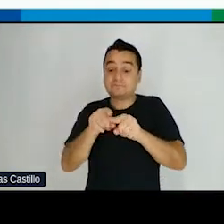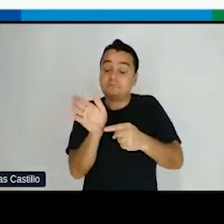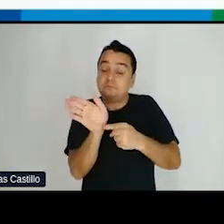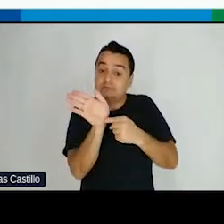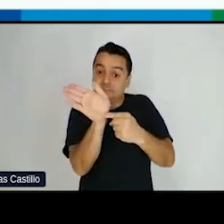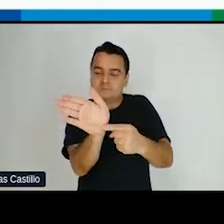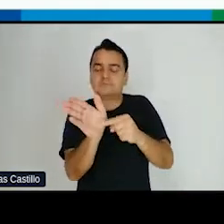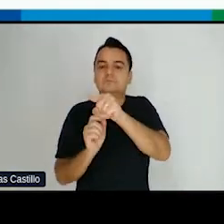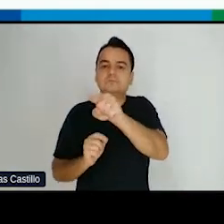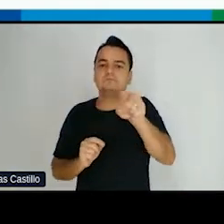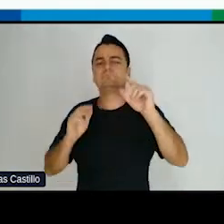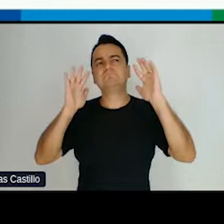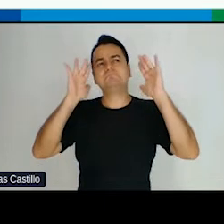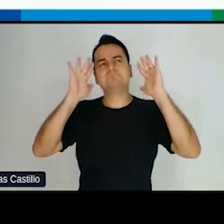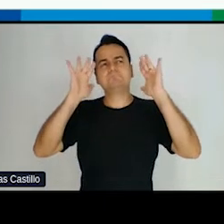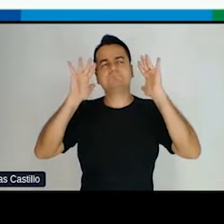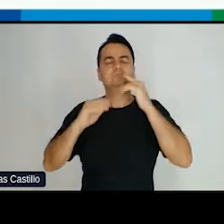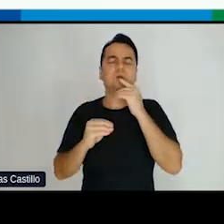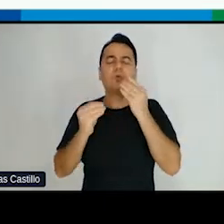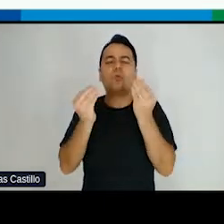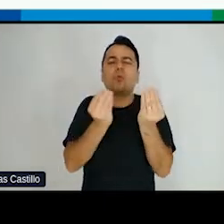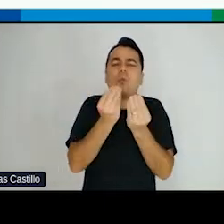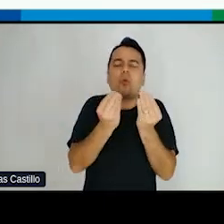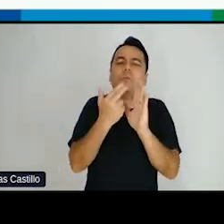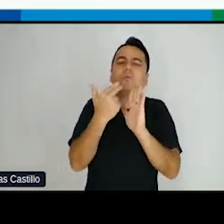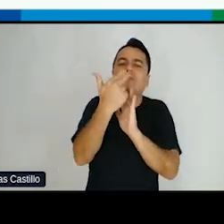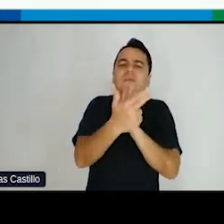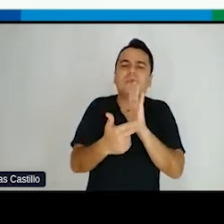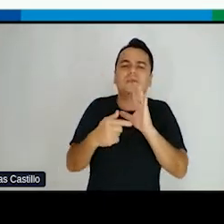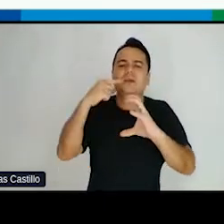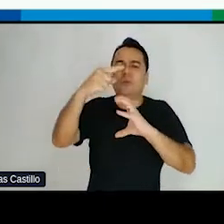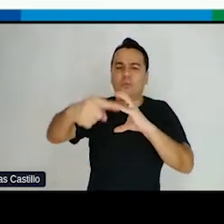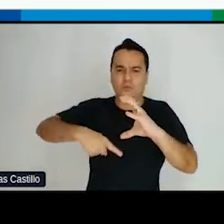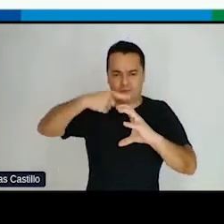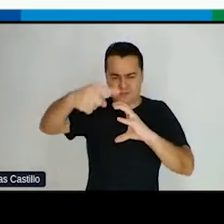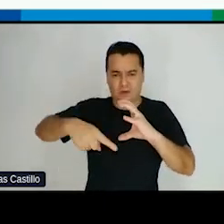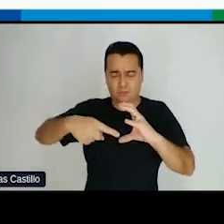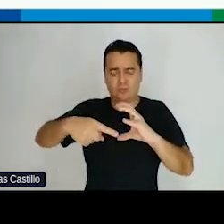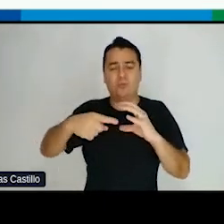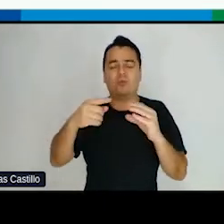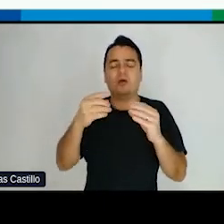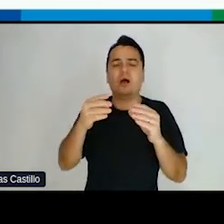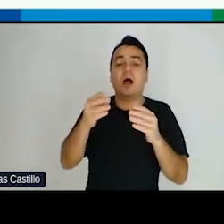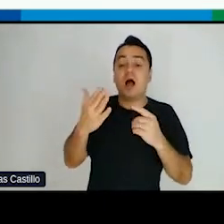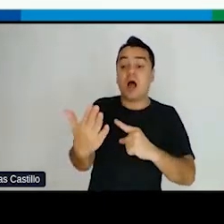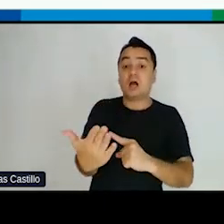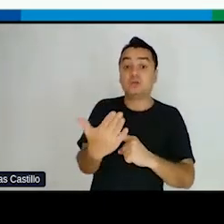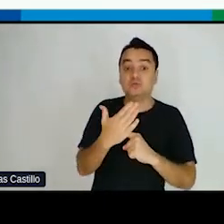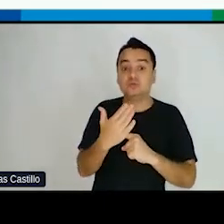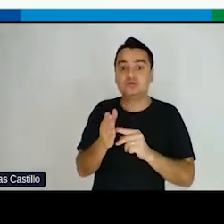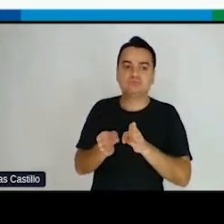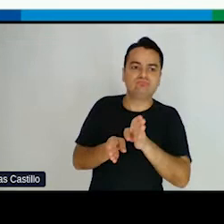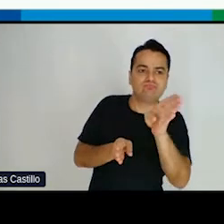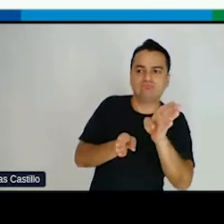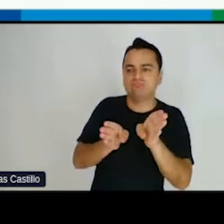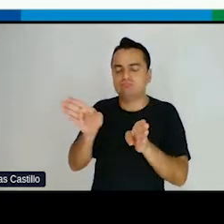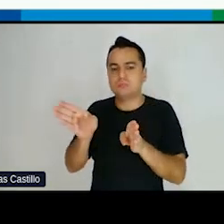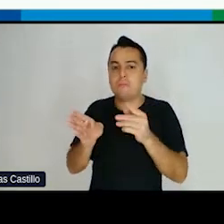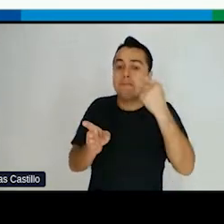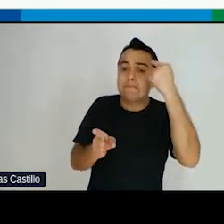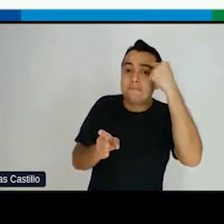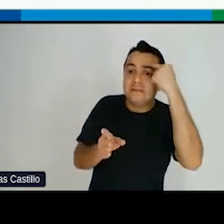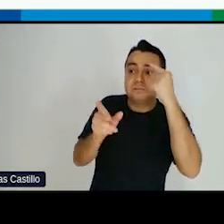pensar um pouquinho como o desenho universal ele pode nos nortear para que a gente possa pensar